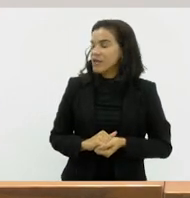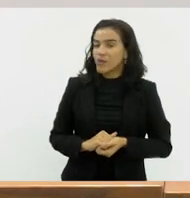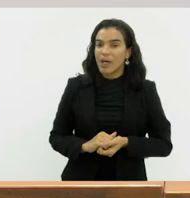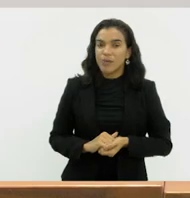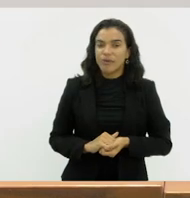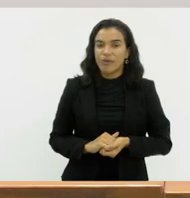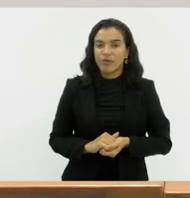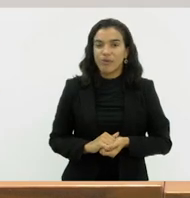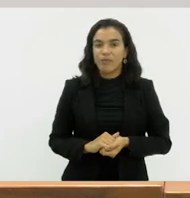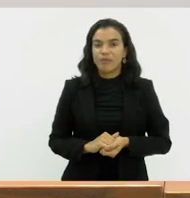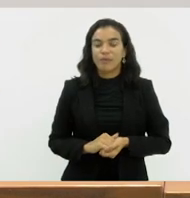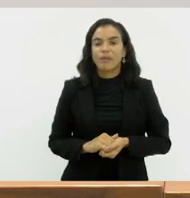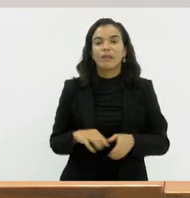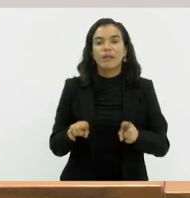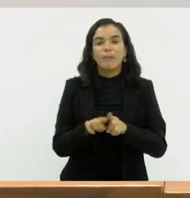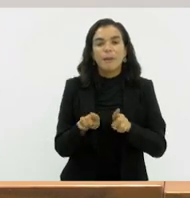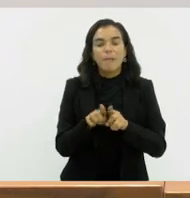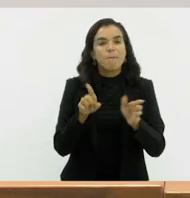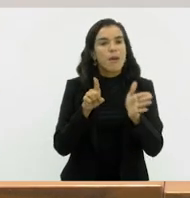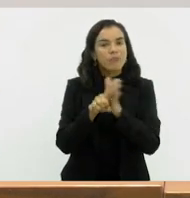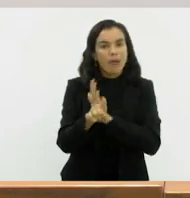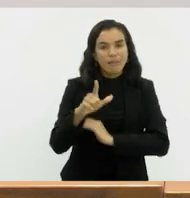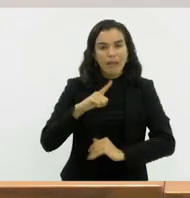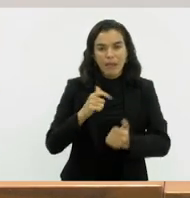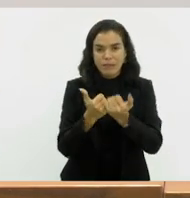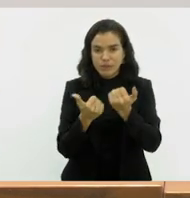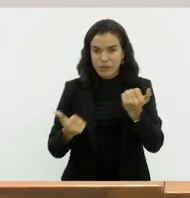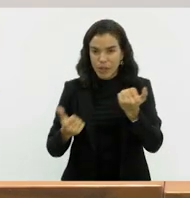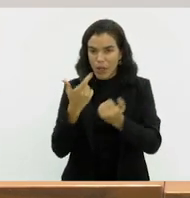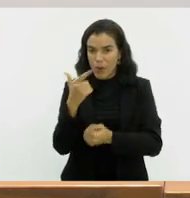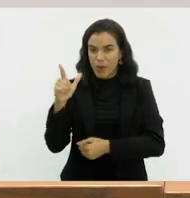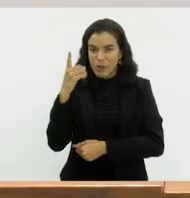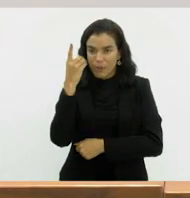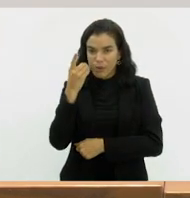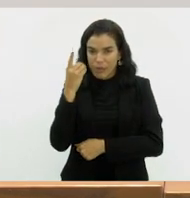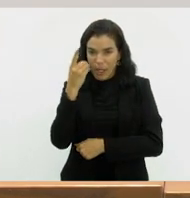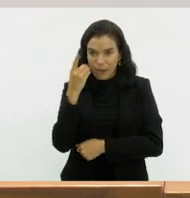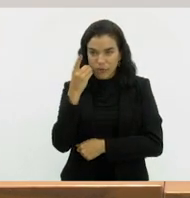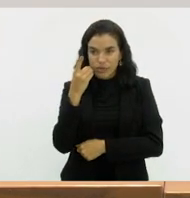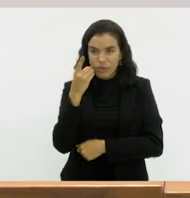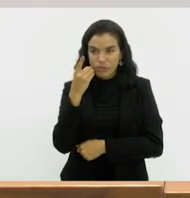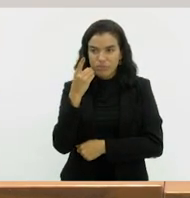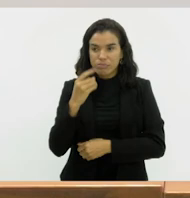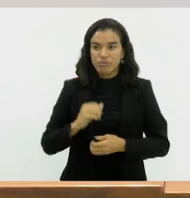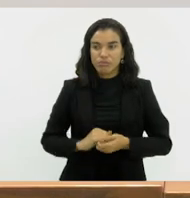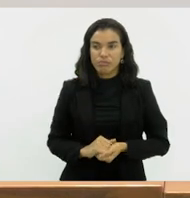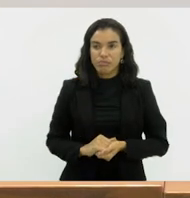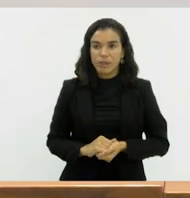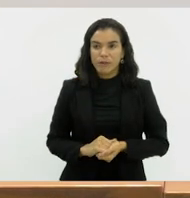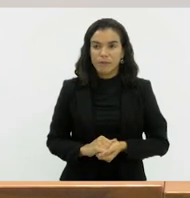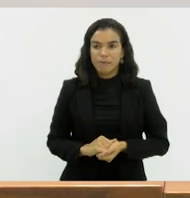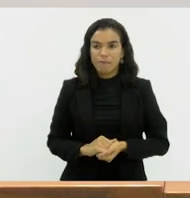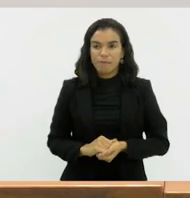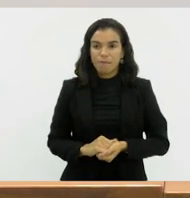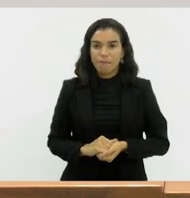Vieira. Queria indagar se tem assessoria de outro deputado. Deputado Luiz Paulo, estou vendo aqui. Bom,